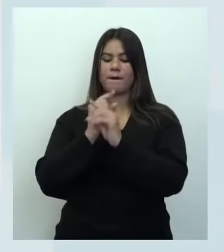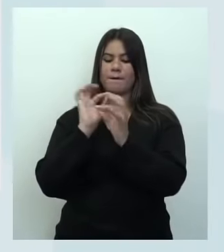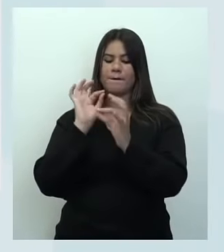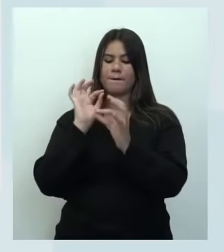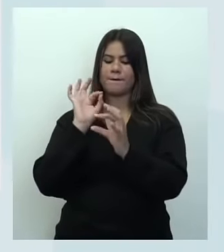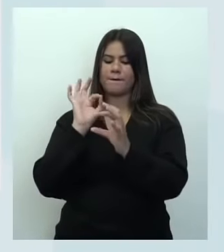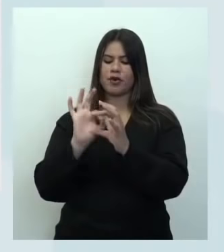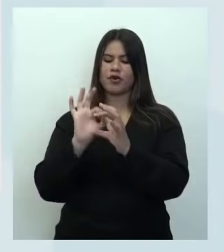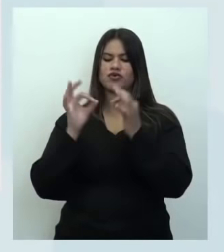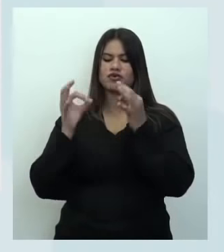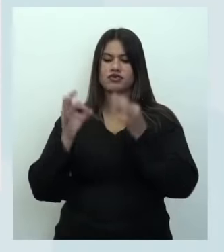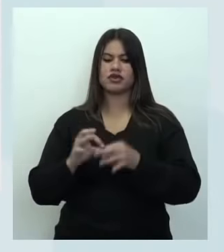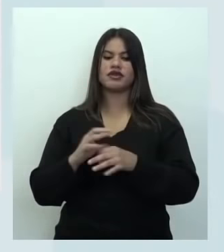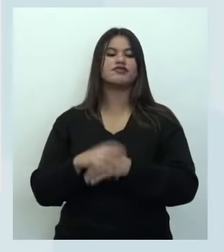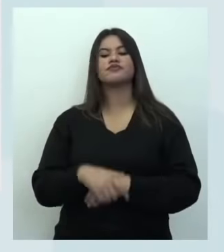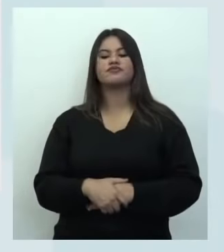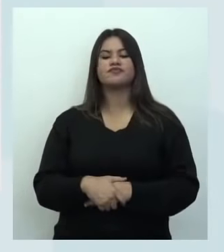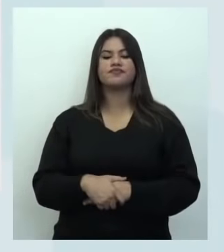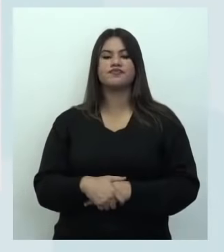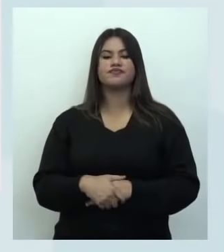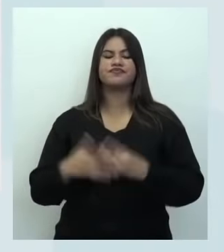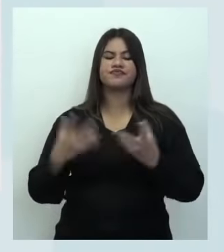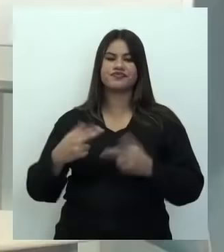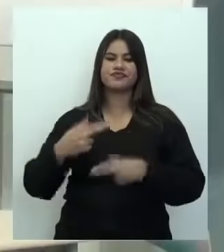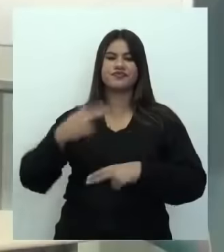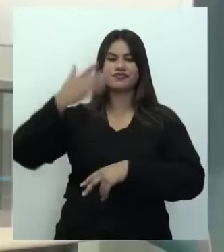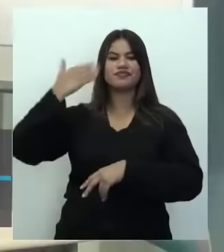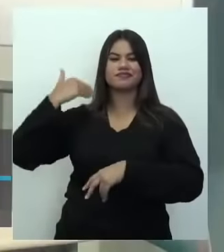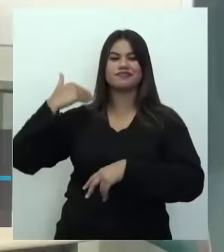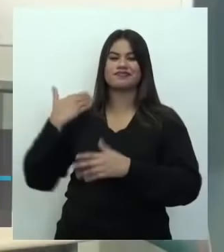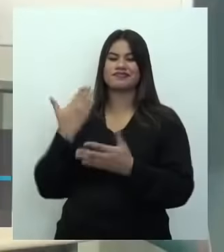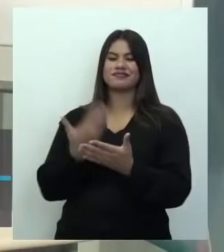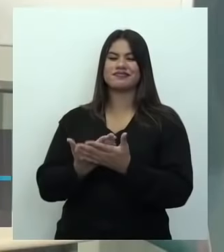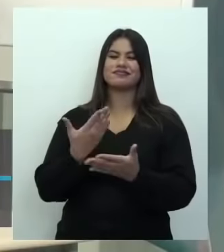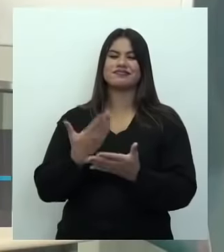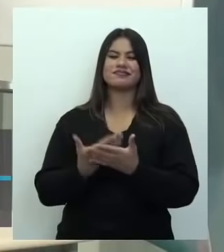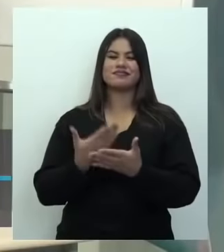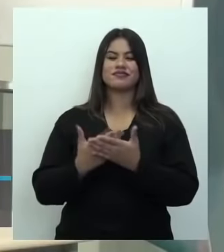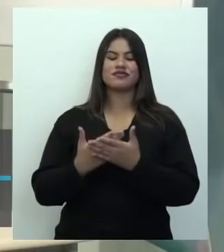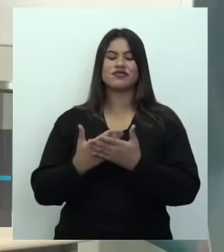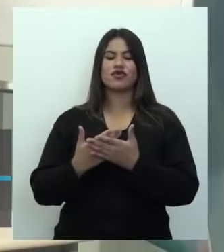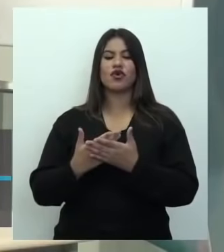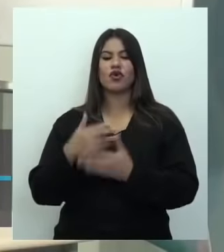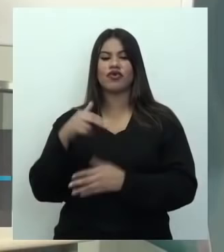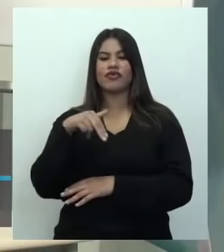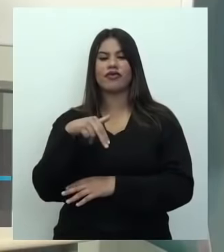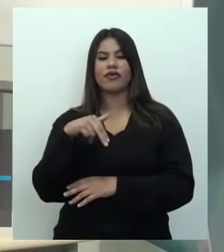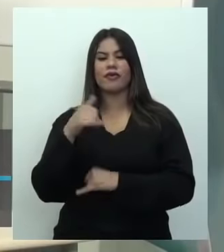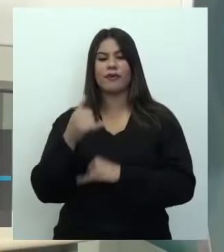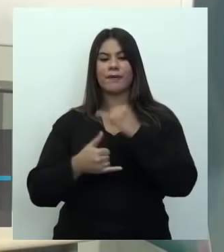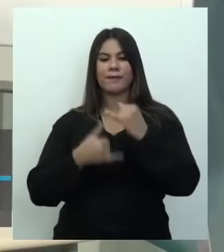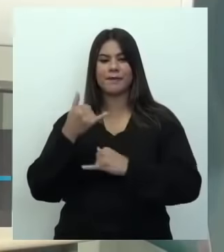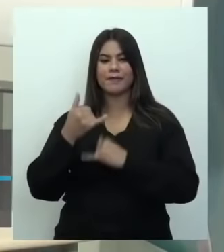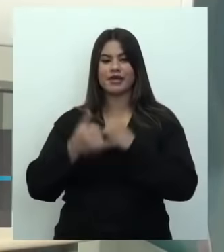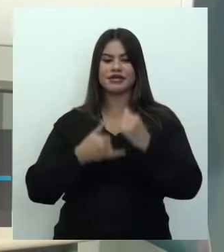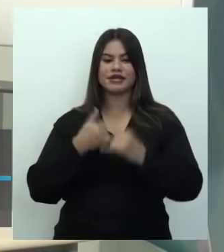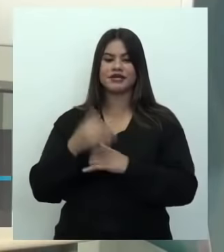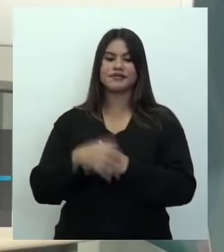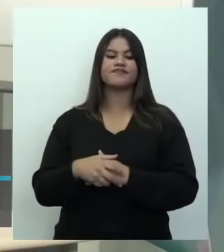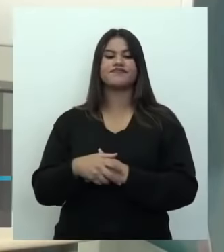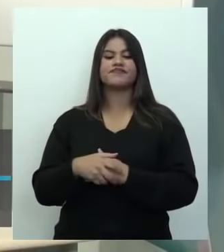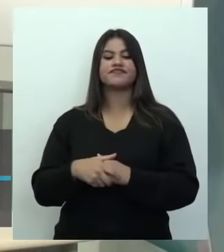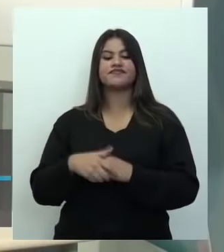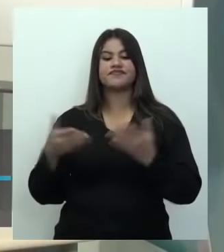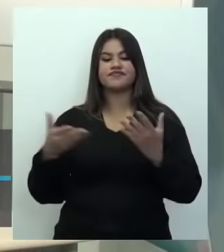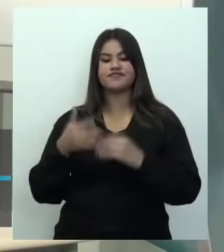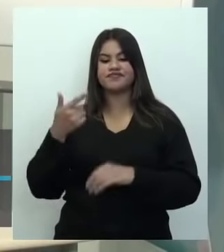no espaço, igual nós fizemos, né, bem parecido, na verdade, com o que nós fizemos no jogo Batalha Naval. E agora eu vou perguntar aqui para a